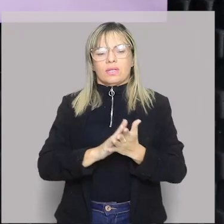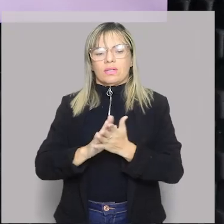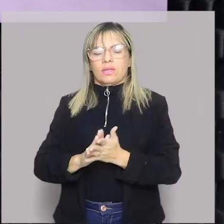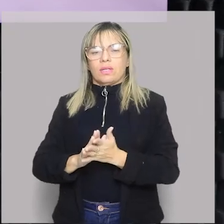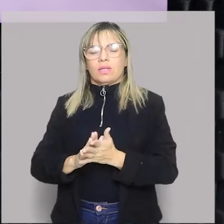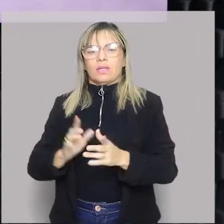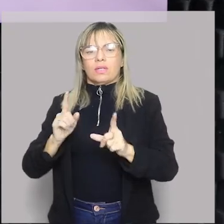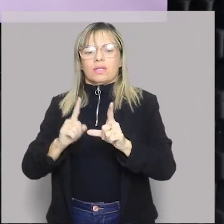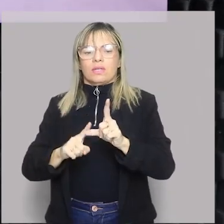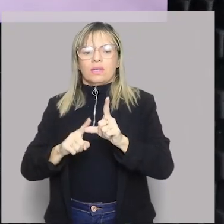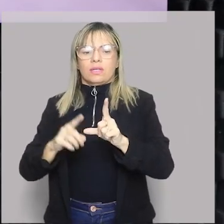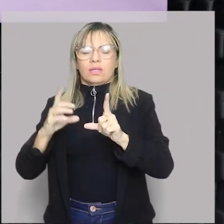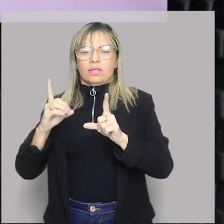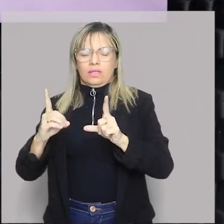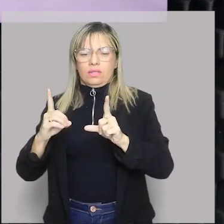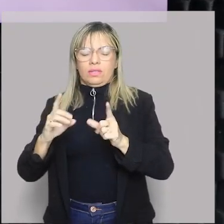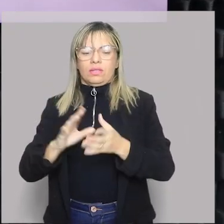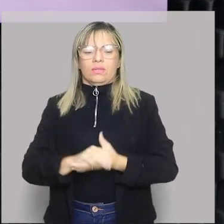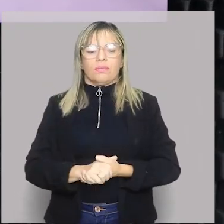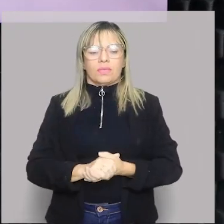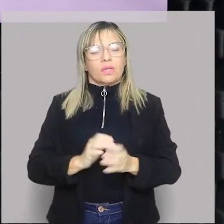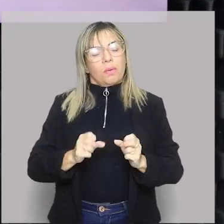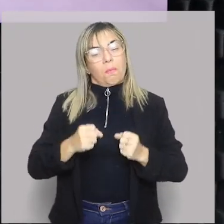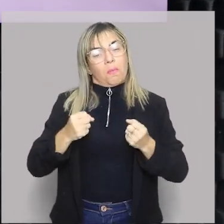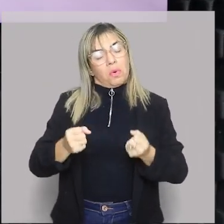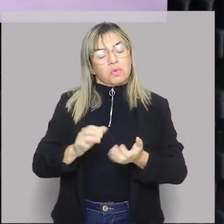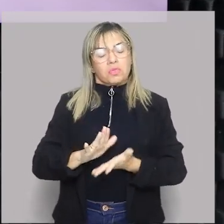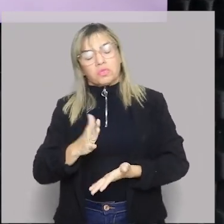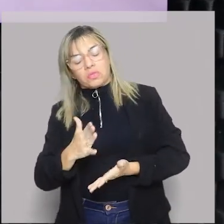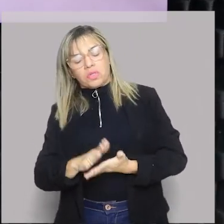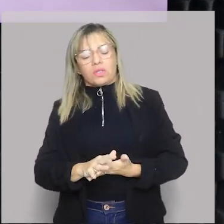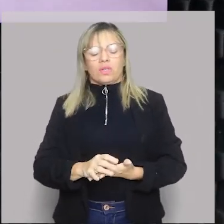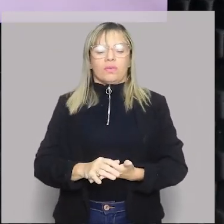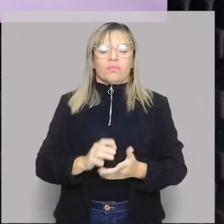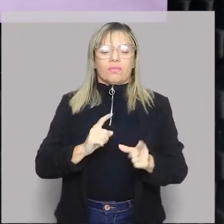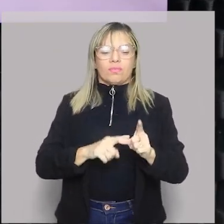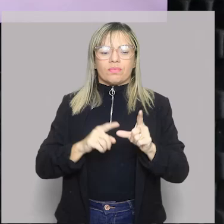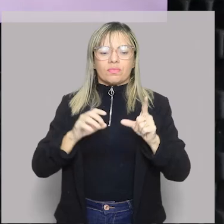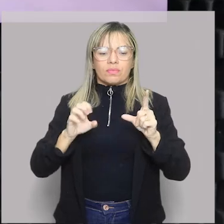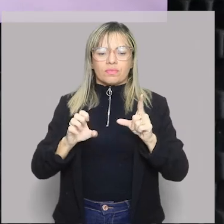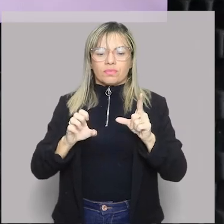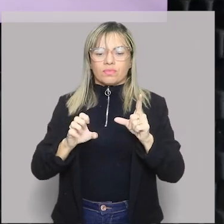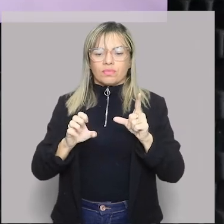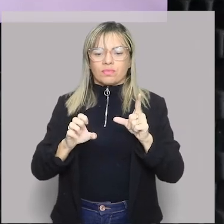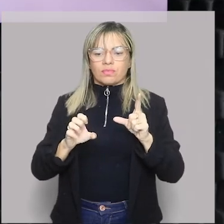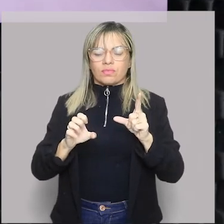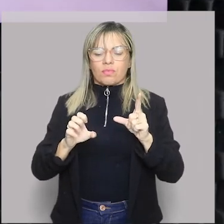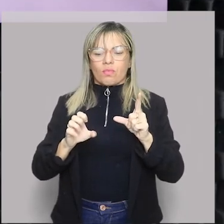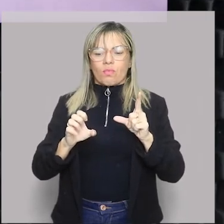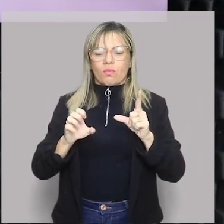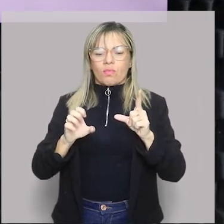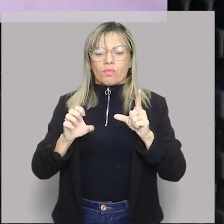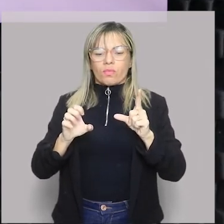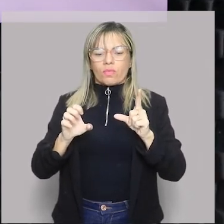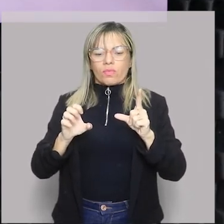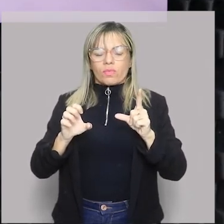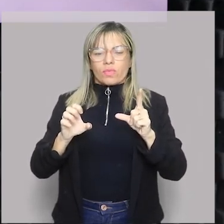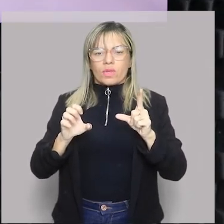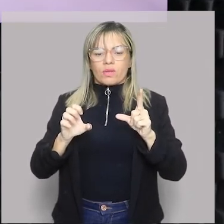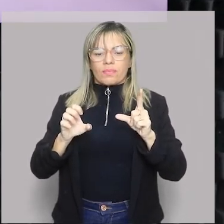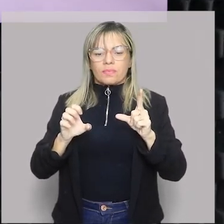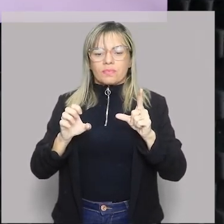temos reservado aqui a letra D de dado, certo? A notícia, haja vista a impessoalidade com que se